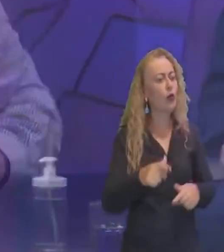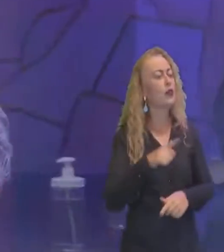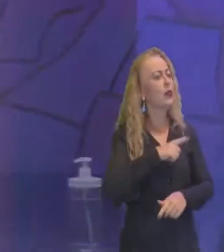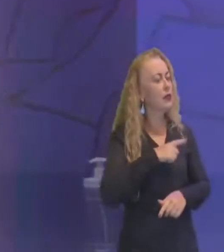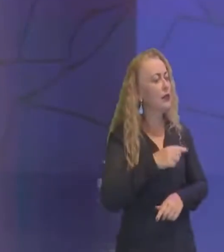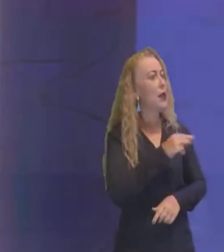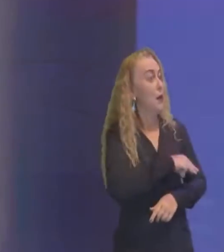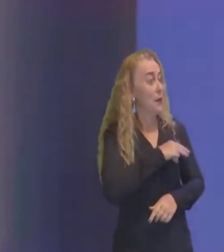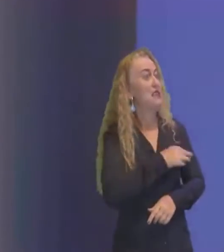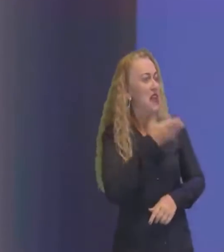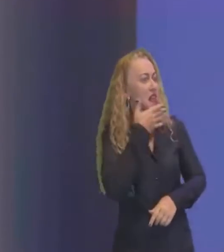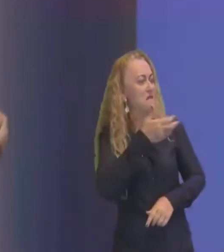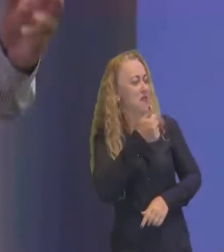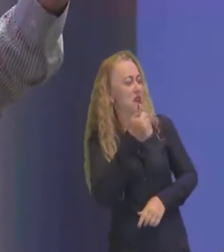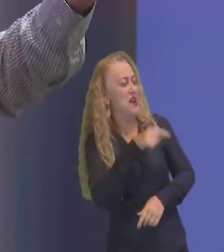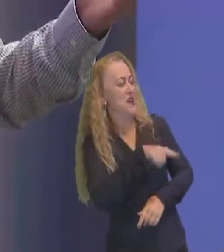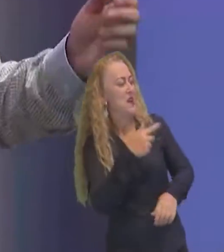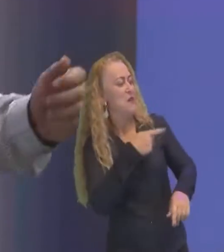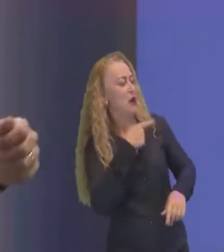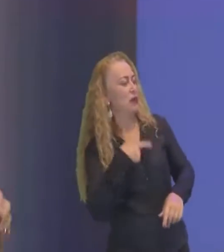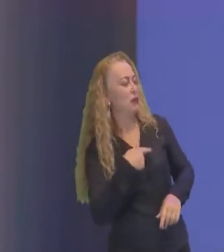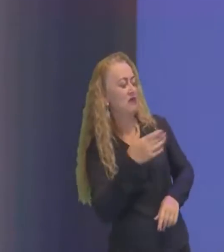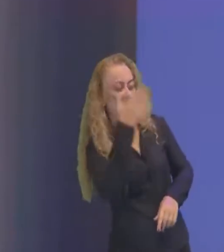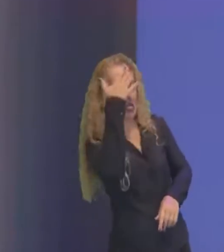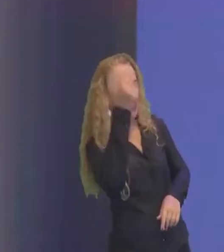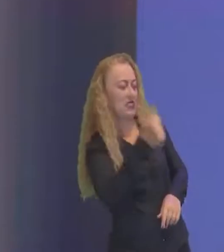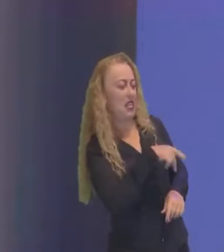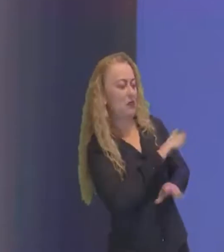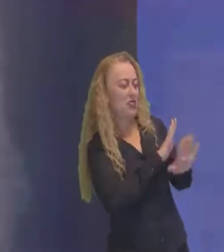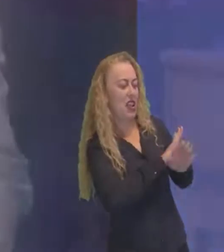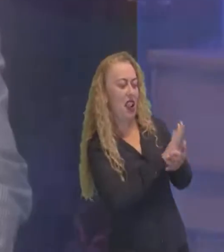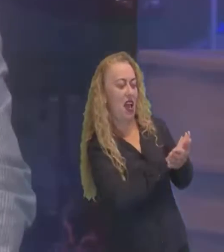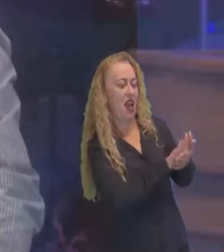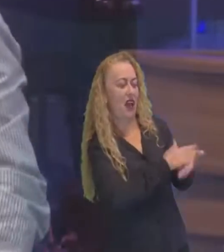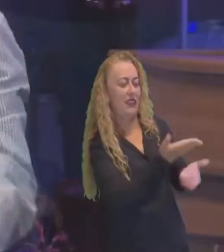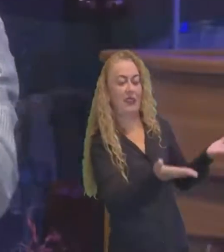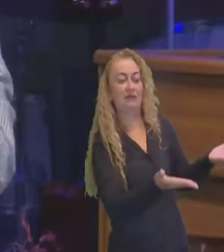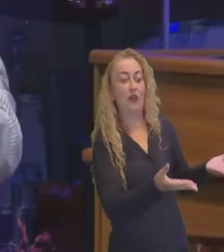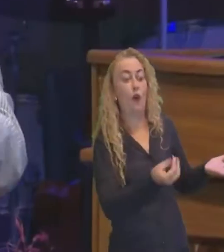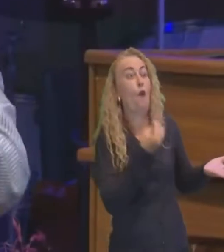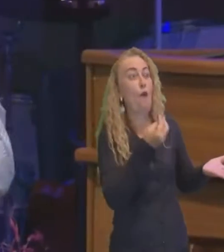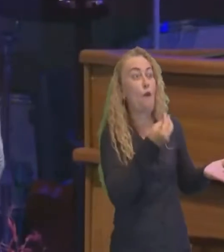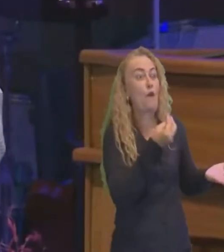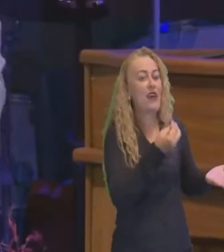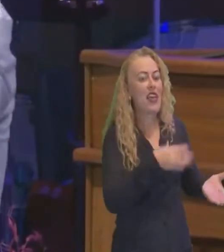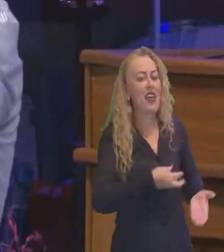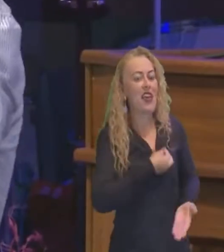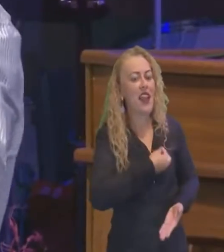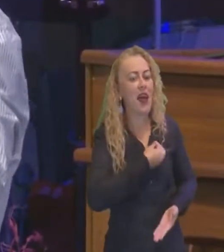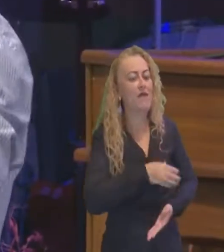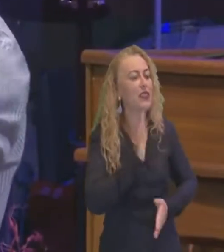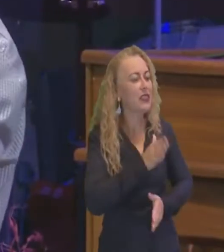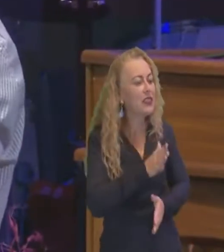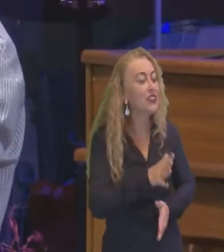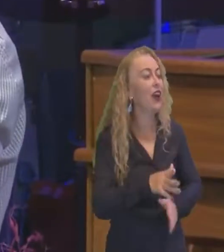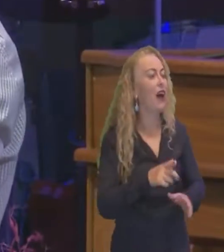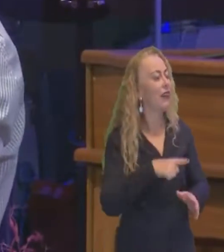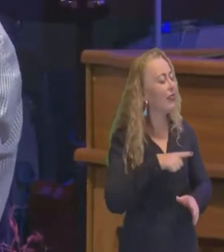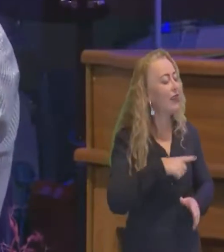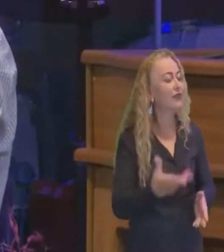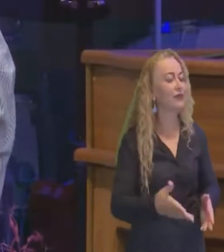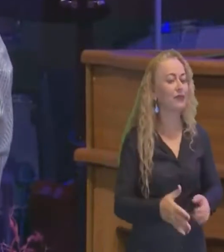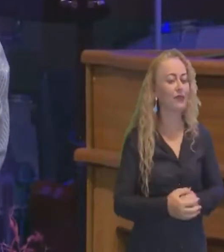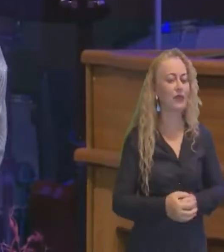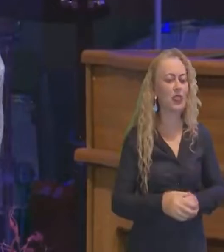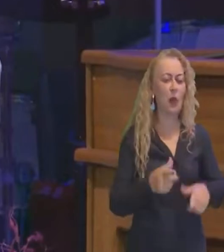ministério maravilhoso, hein, pastor? Sabe de nada, inocente. Não sabe de nada, não sabe de tudo aquilo que nós passamos,